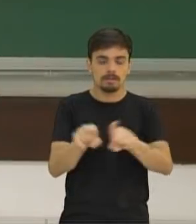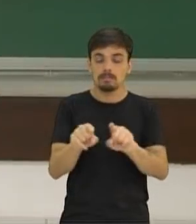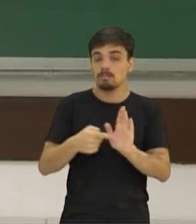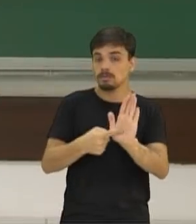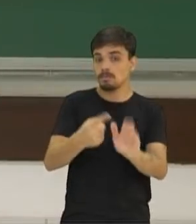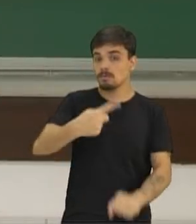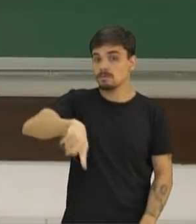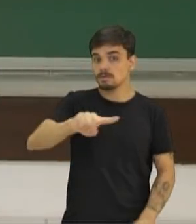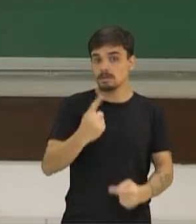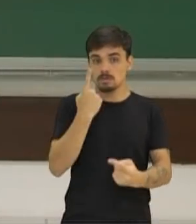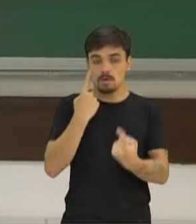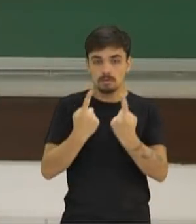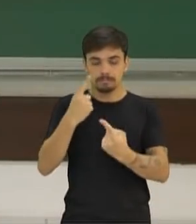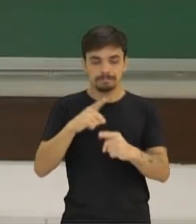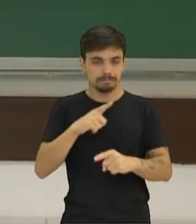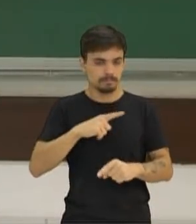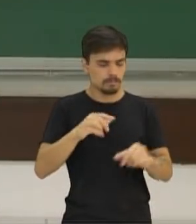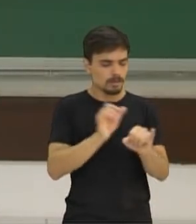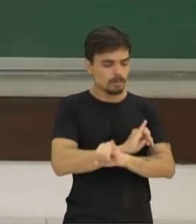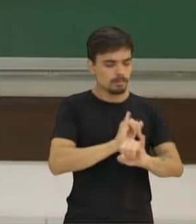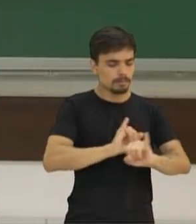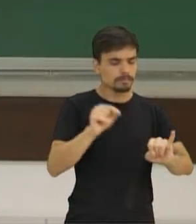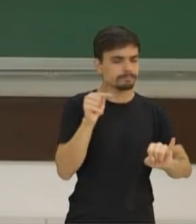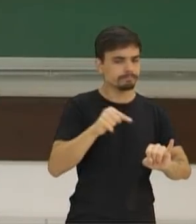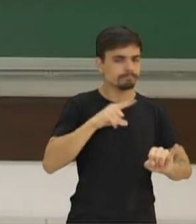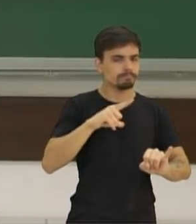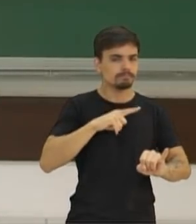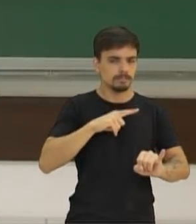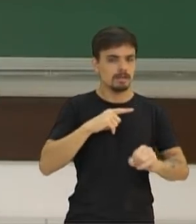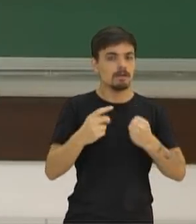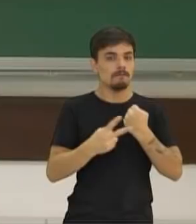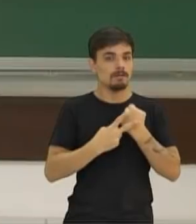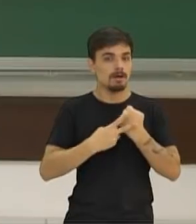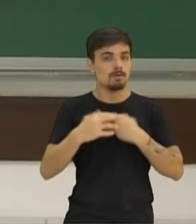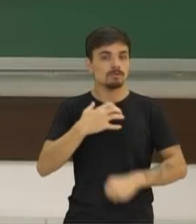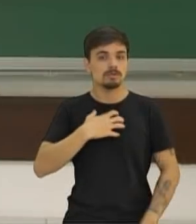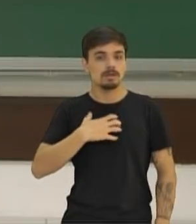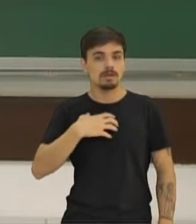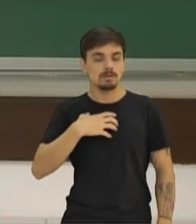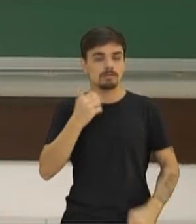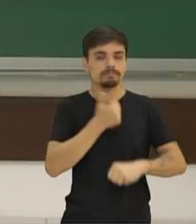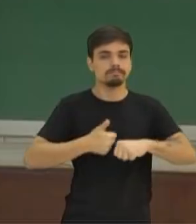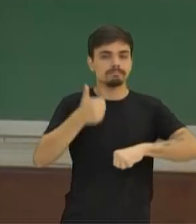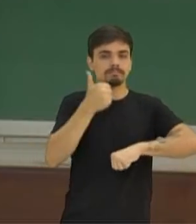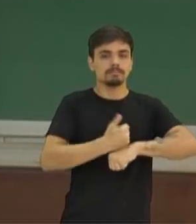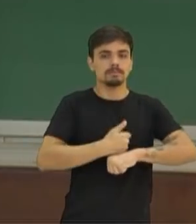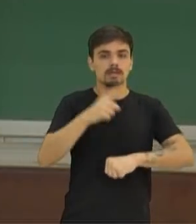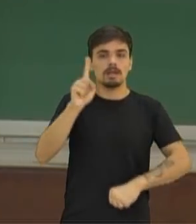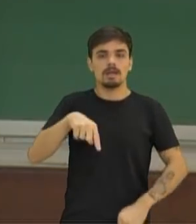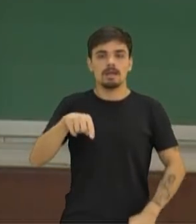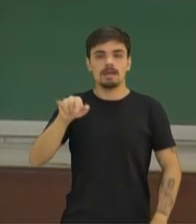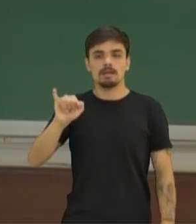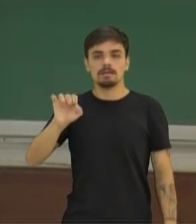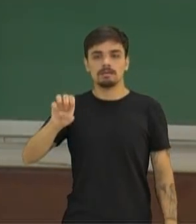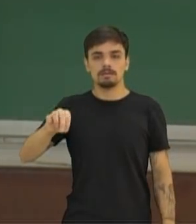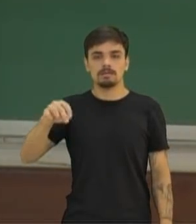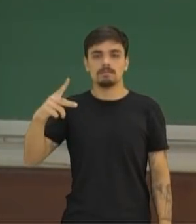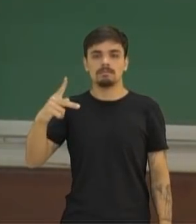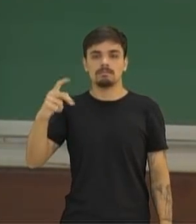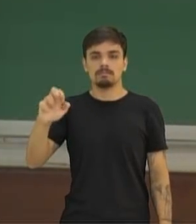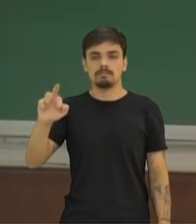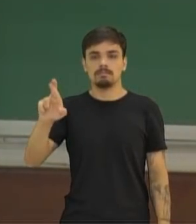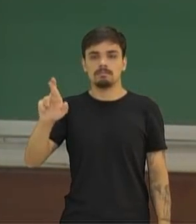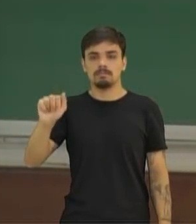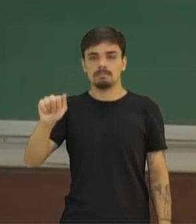para vocês. Em um anúncio publicitário, o modo verbal predominante é o imperativo, também chamado